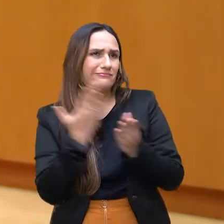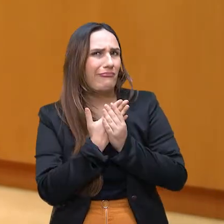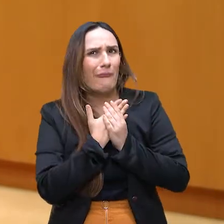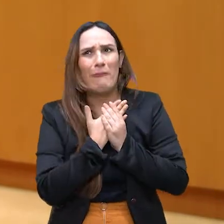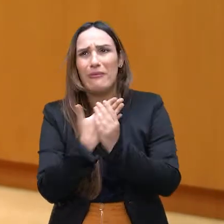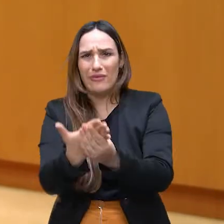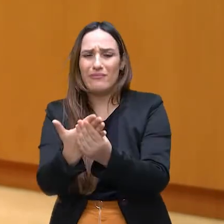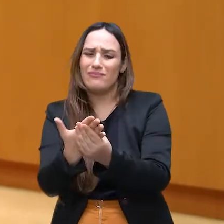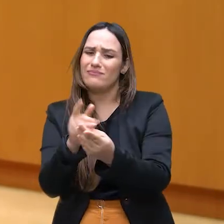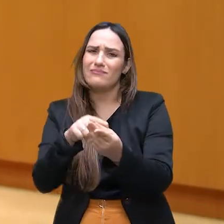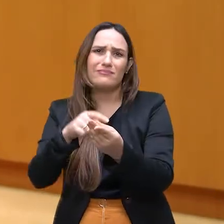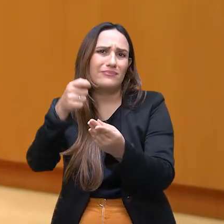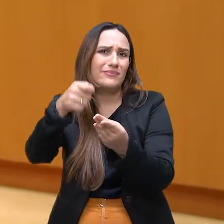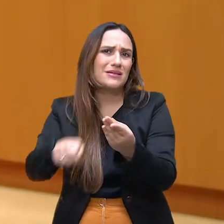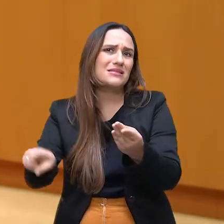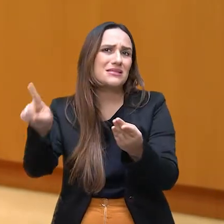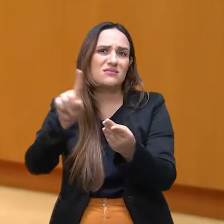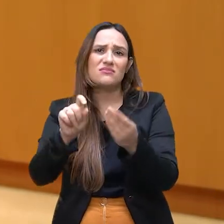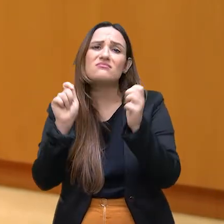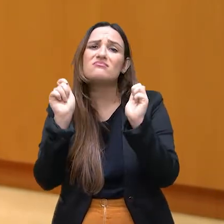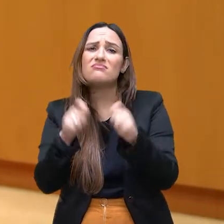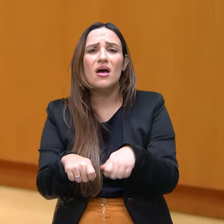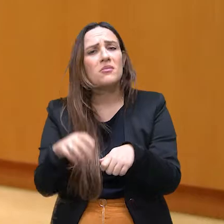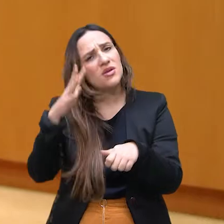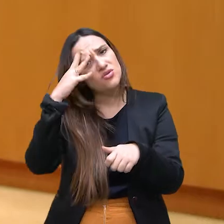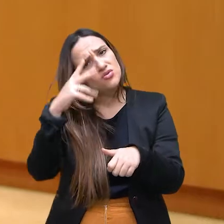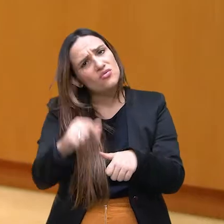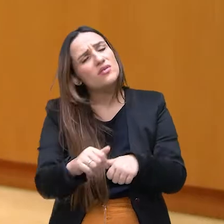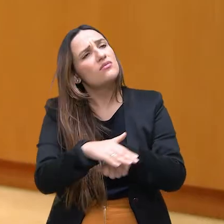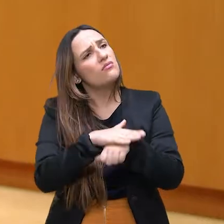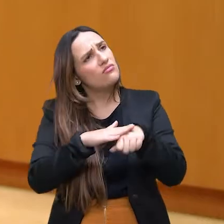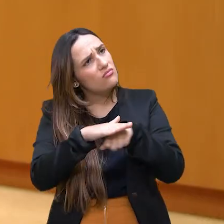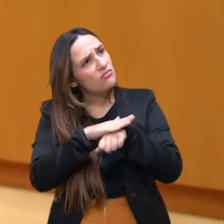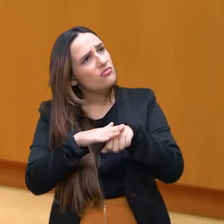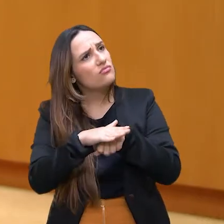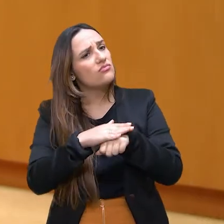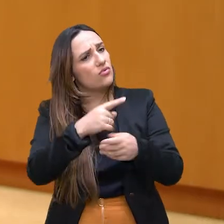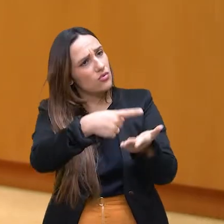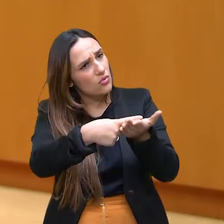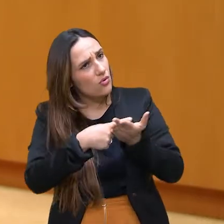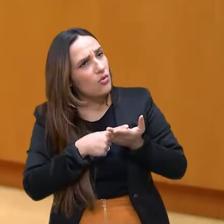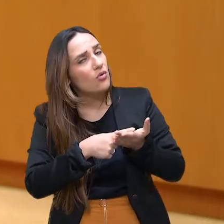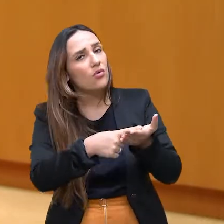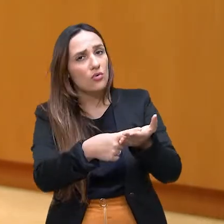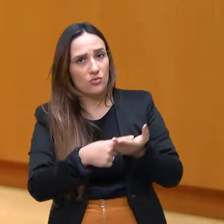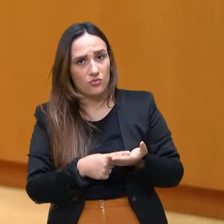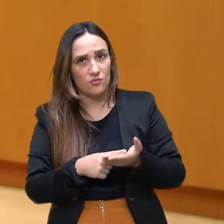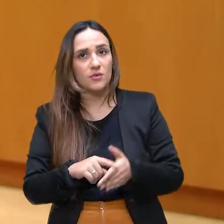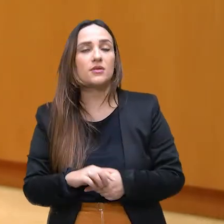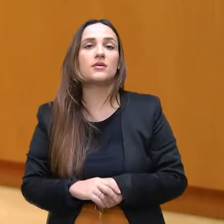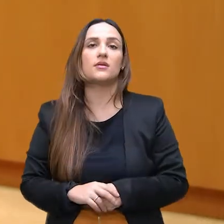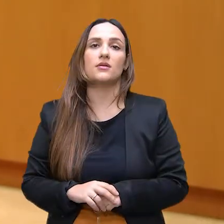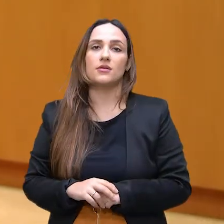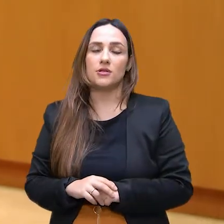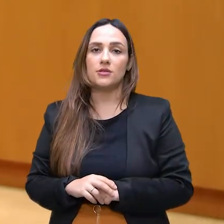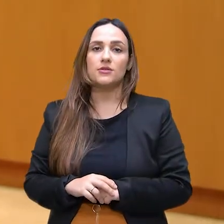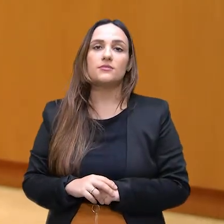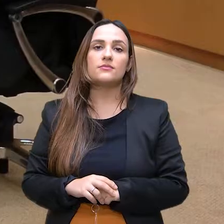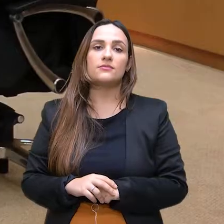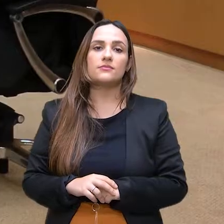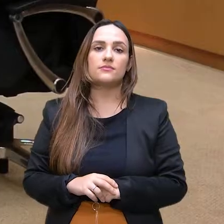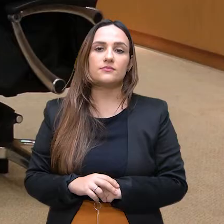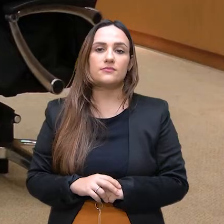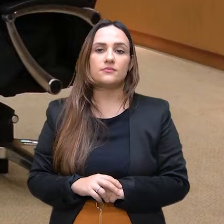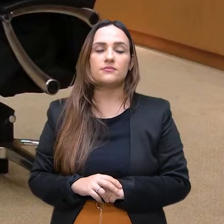ser resolvidas amigavelmente ou por acordo entre as partes.